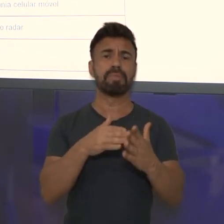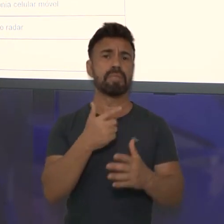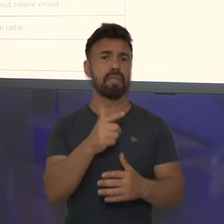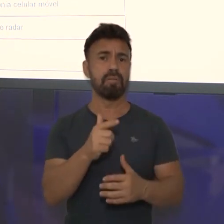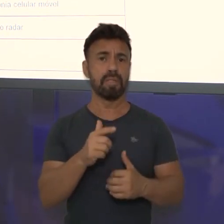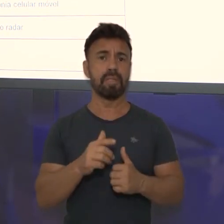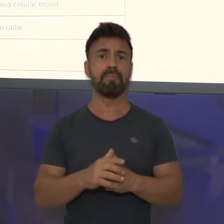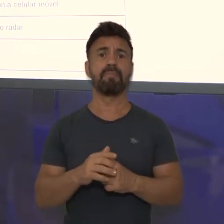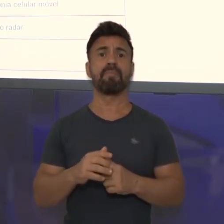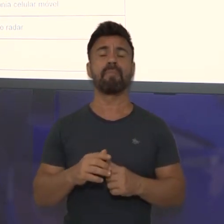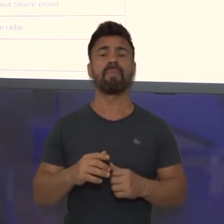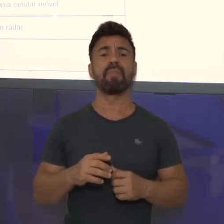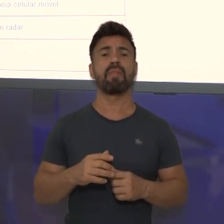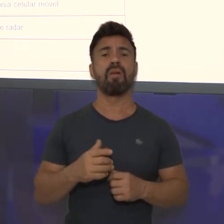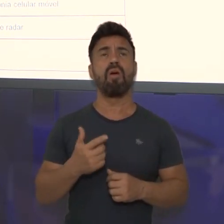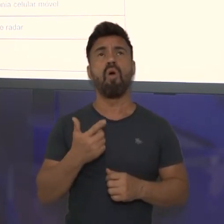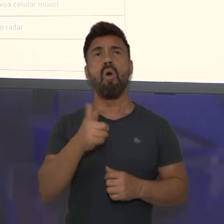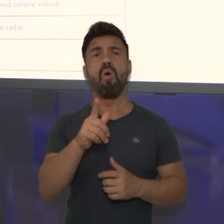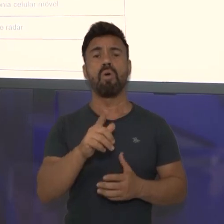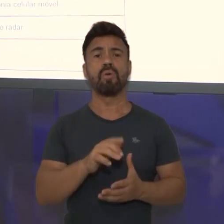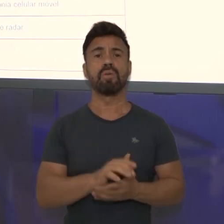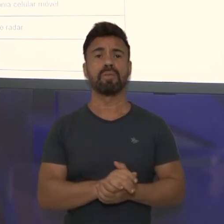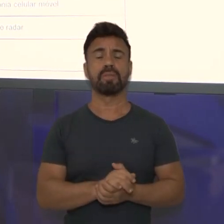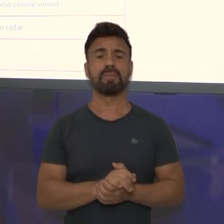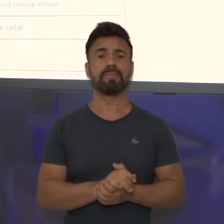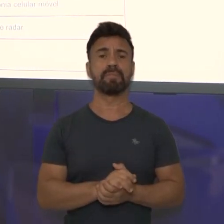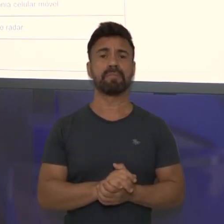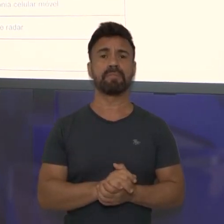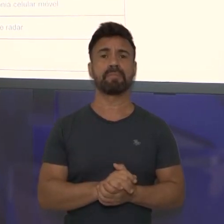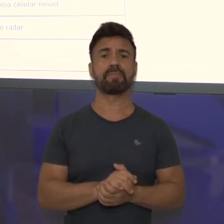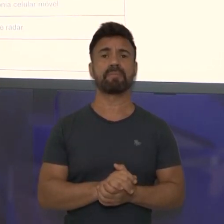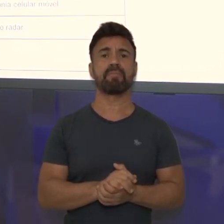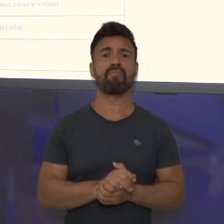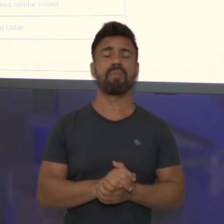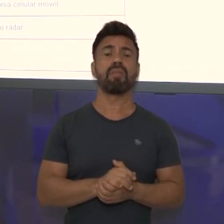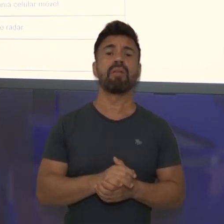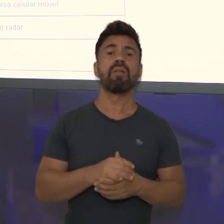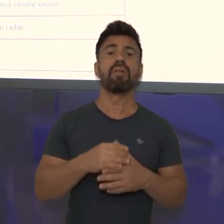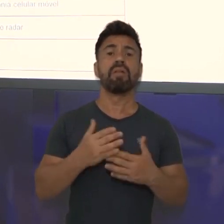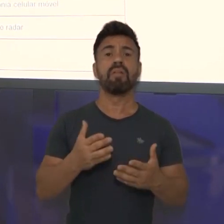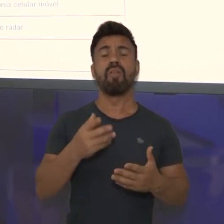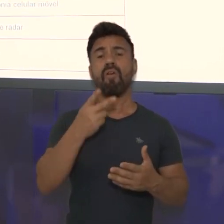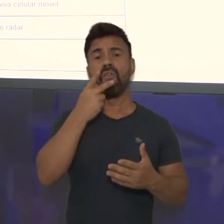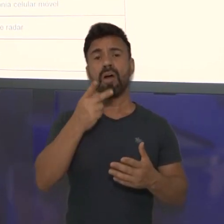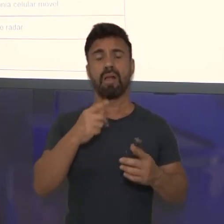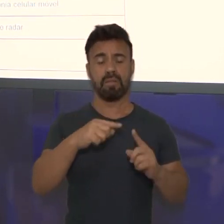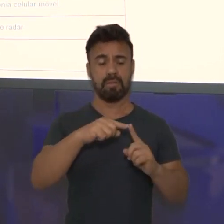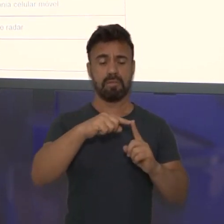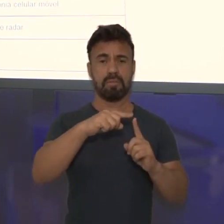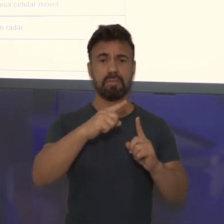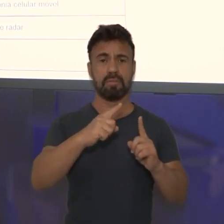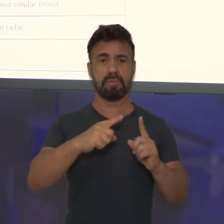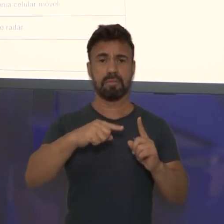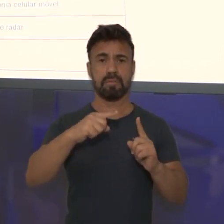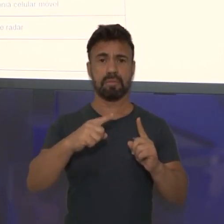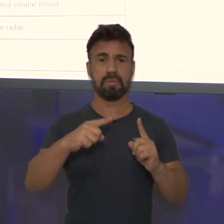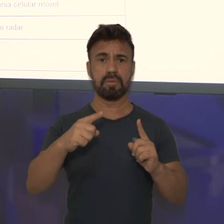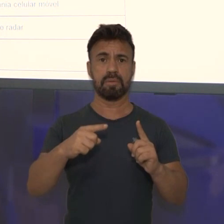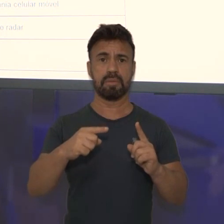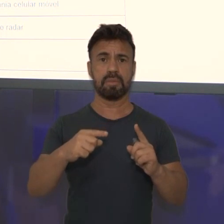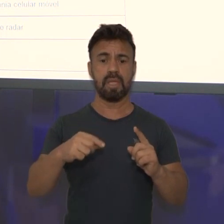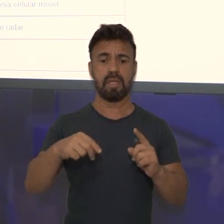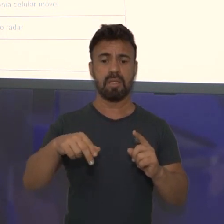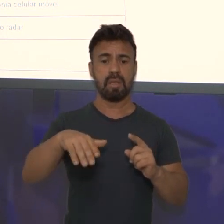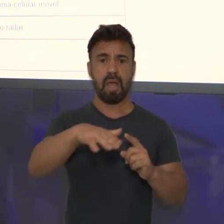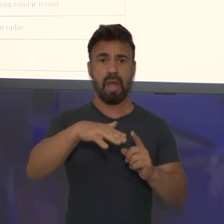certo? Outra ideia que a gente pode ter aqui é que quando a gente fala que as ondas longas são utilizadas em serviços